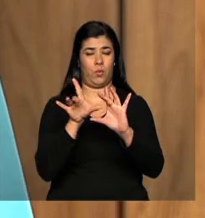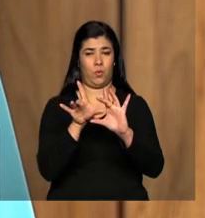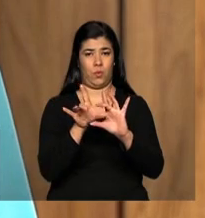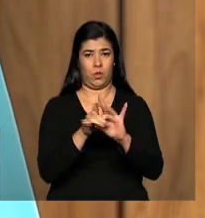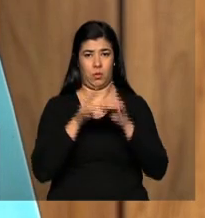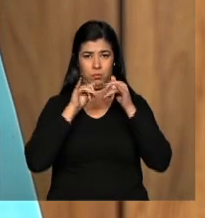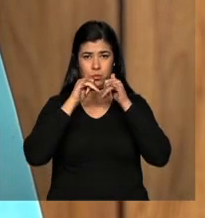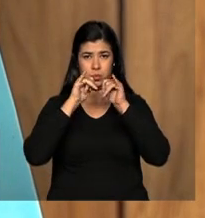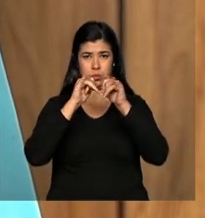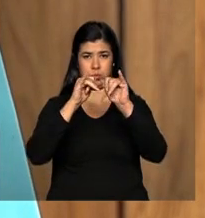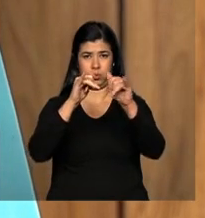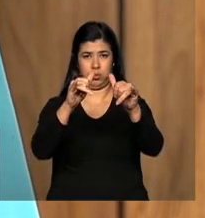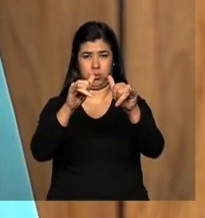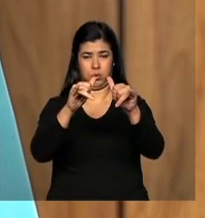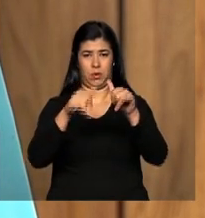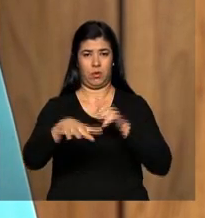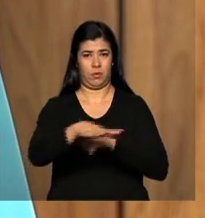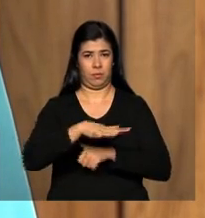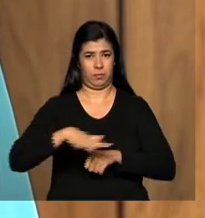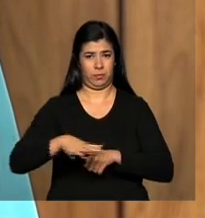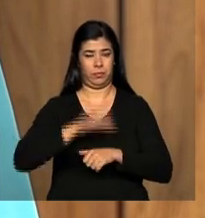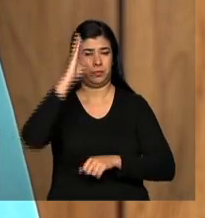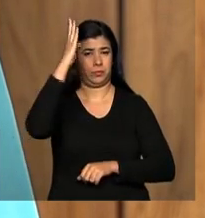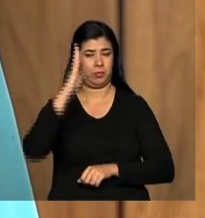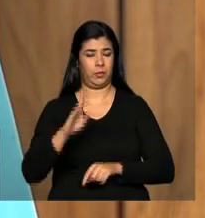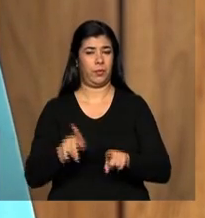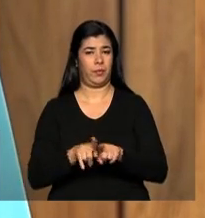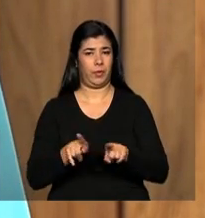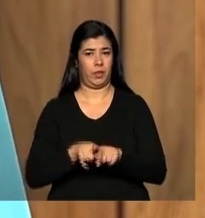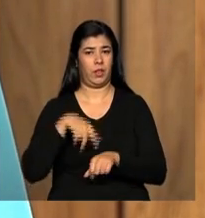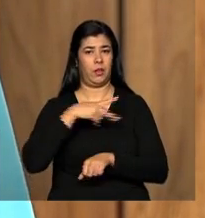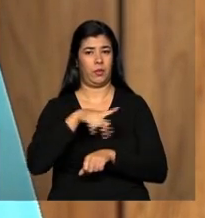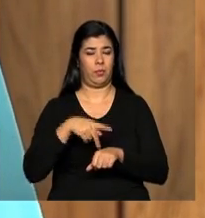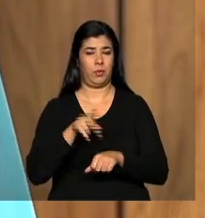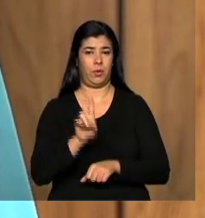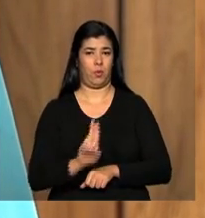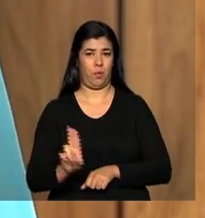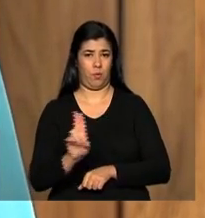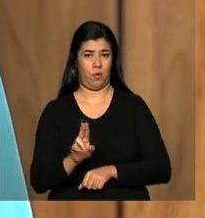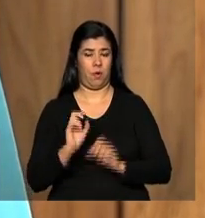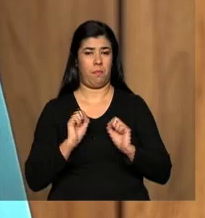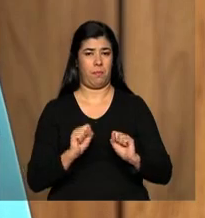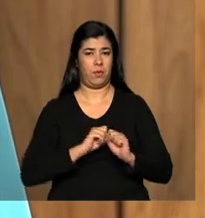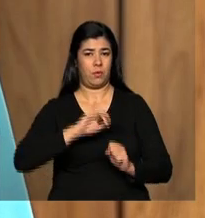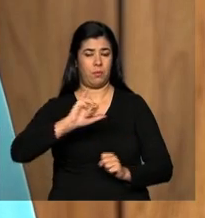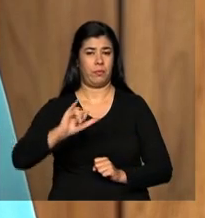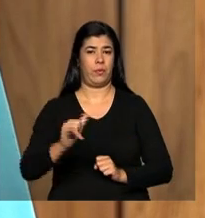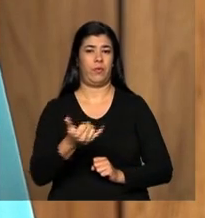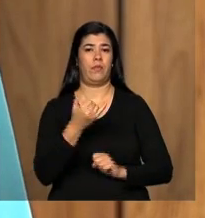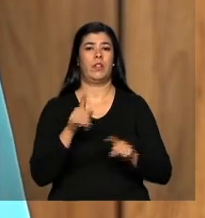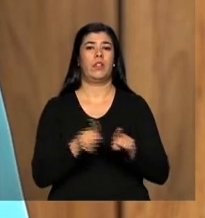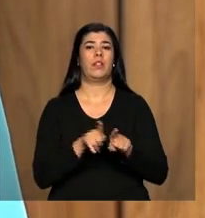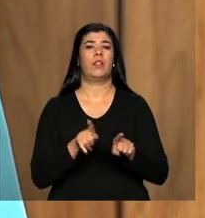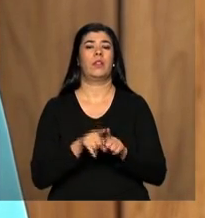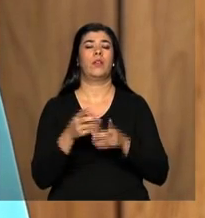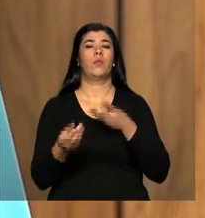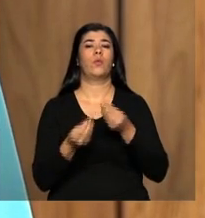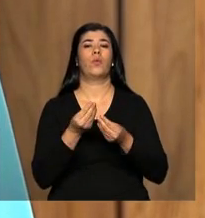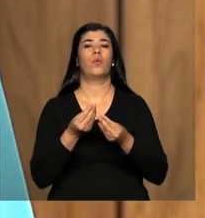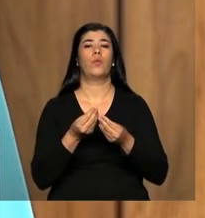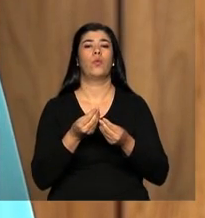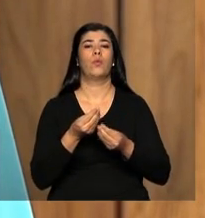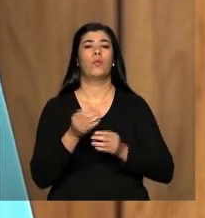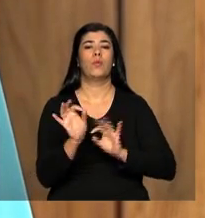sistema elétrico brasileiro e uruguaio. Ela vai permitir o aproveitamento das